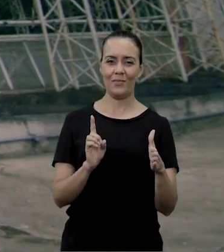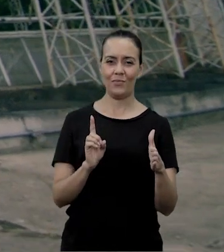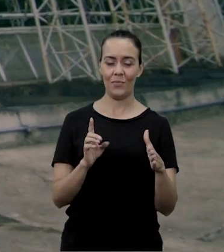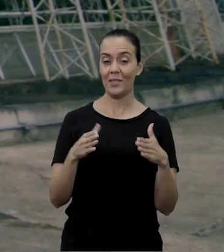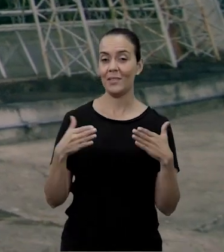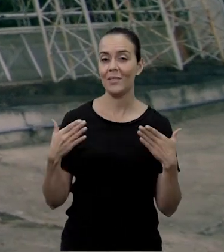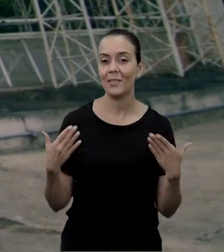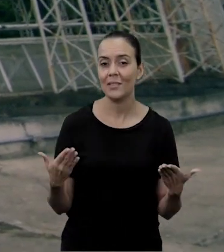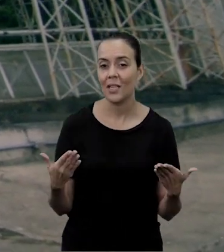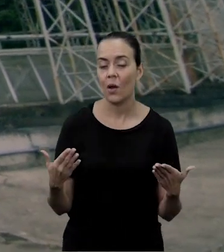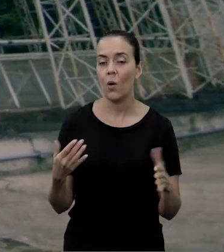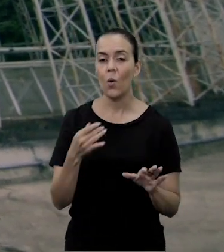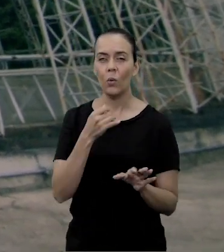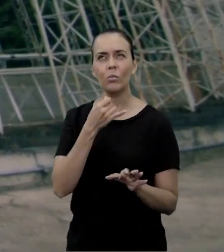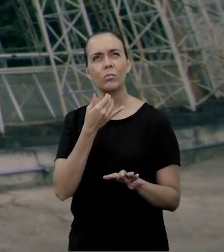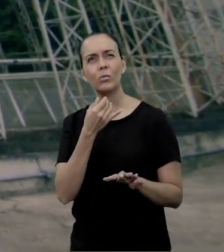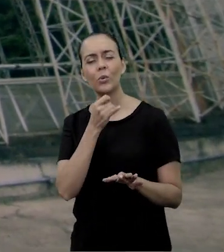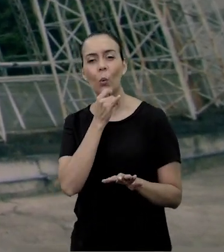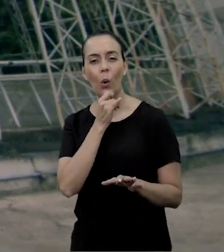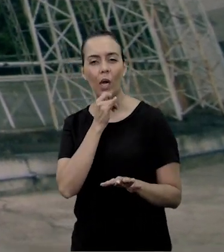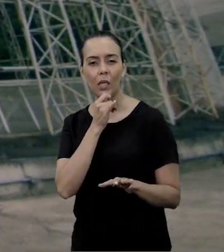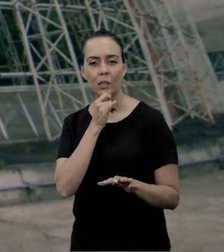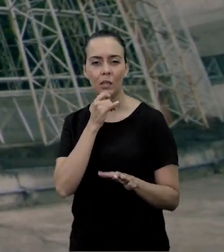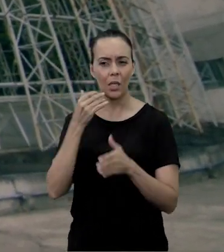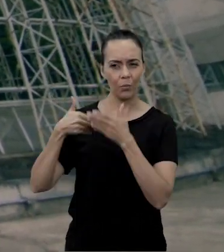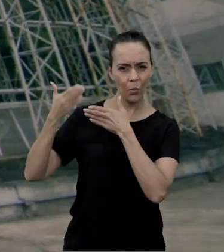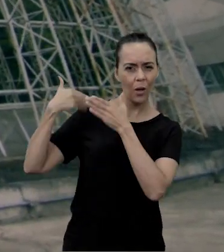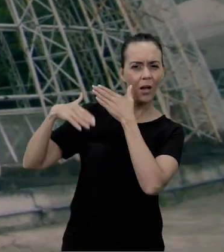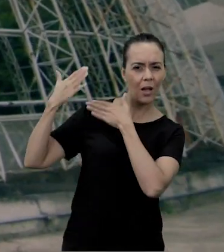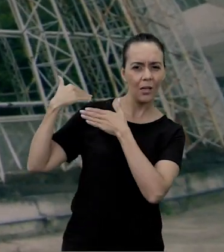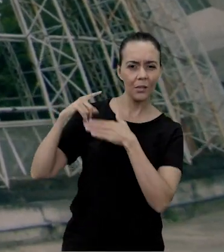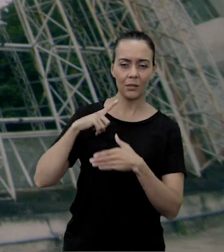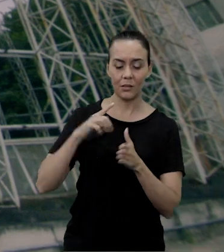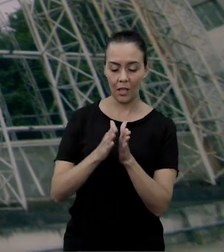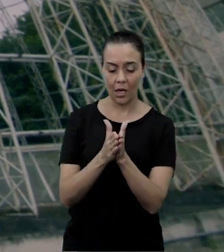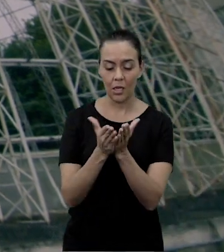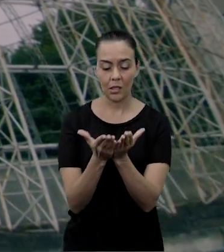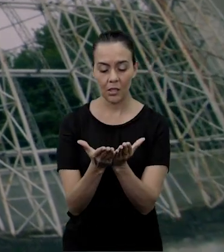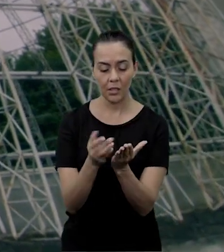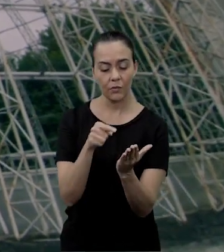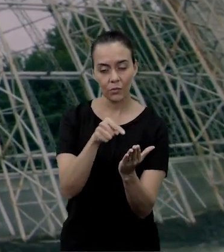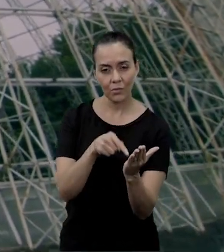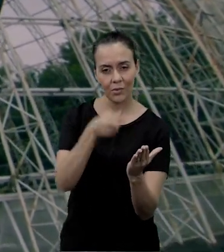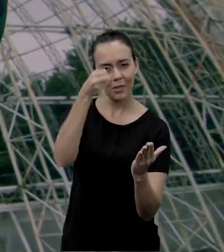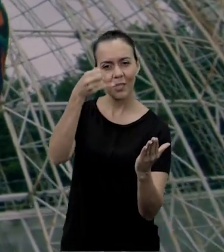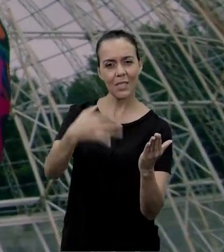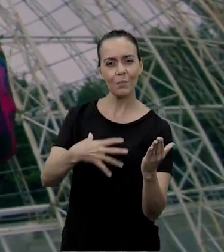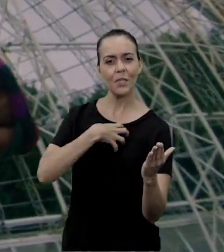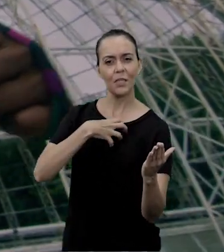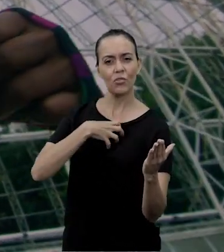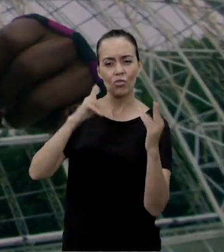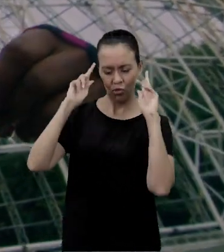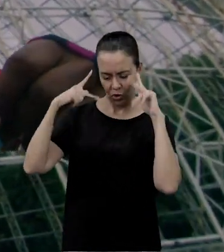58. Na segunda edição de Origens do Totalitarismo, nesse livro, A Condição Humana.